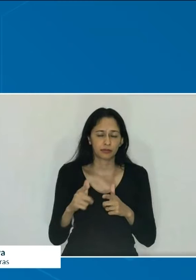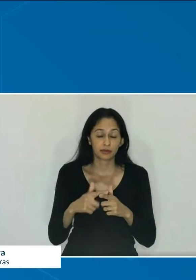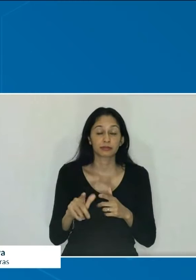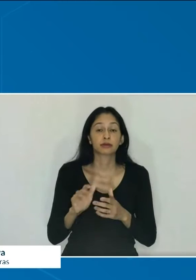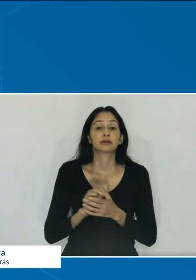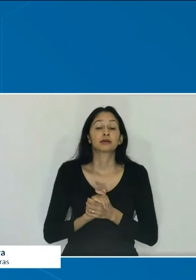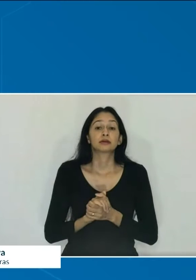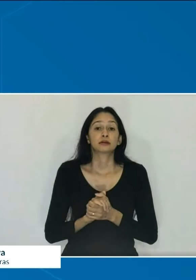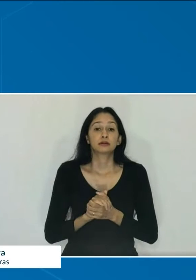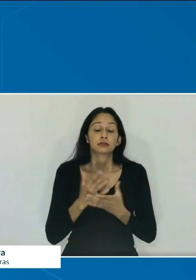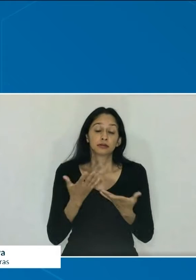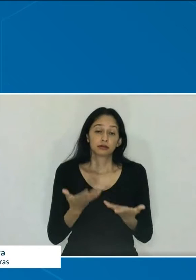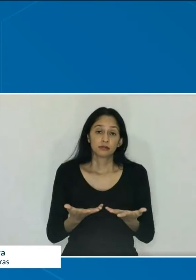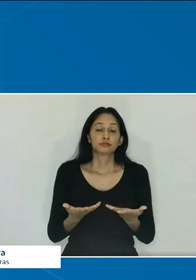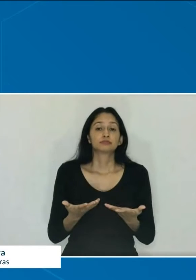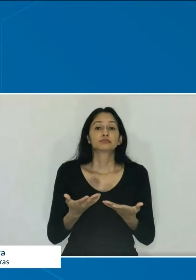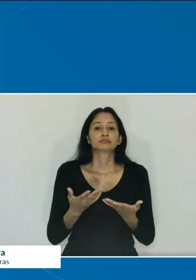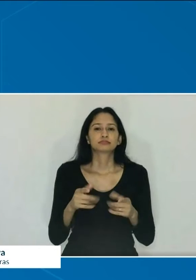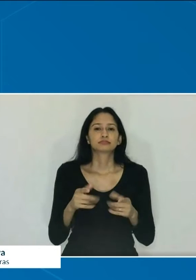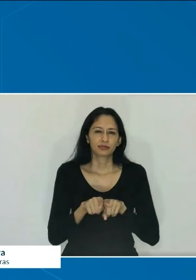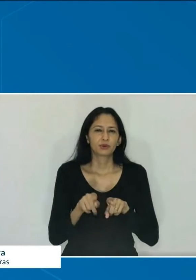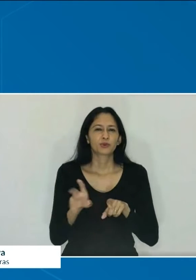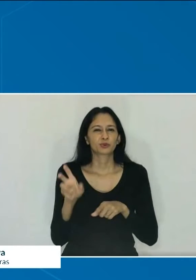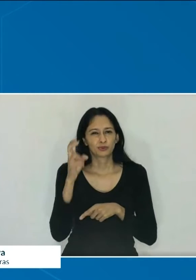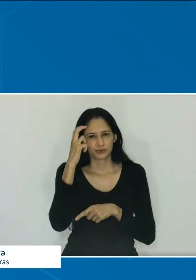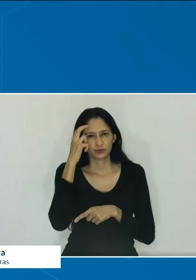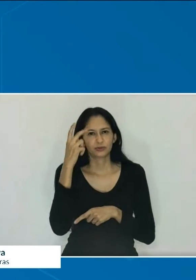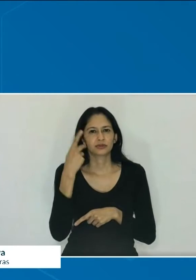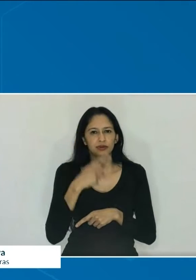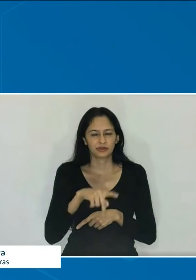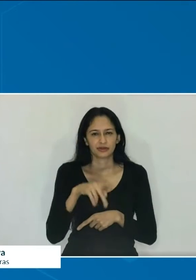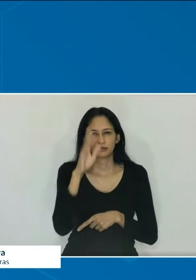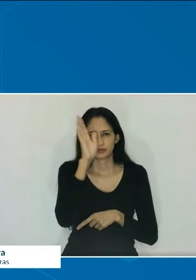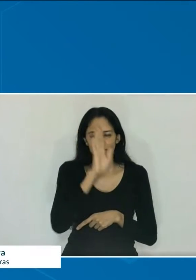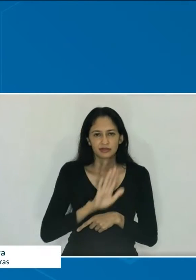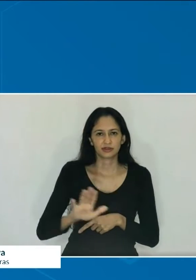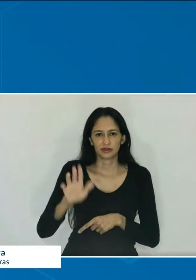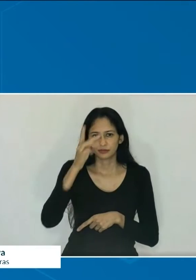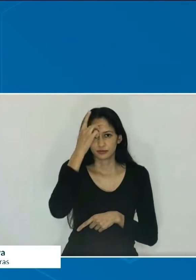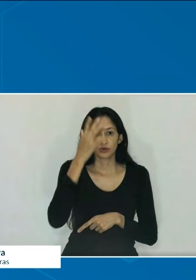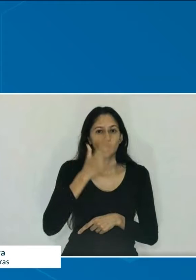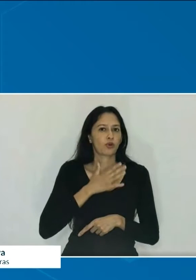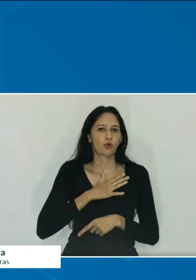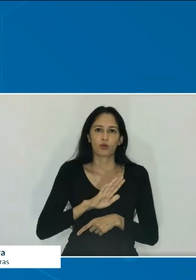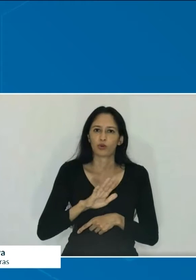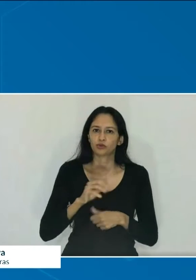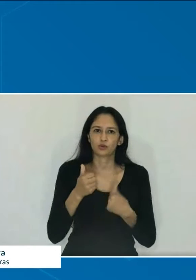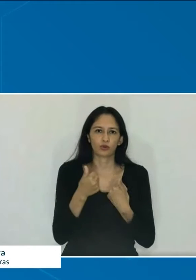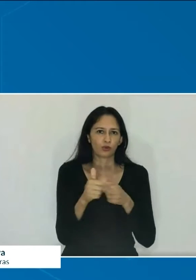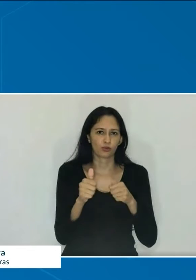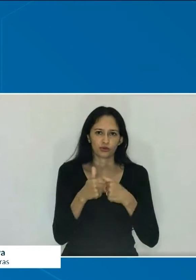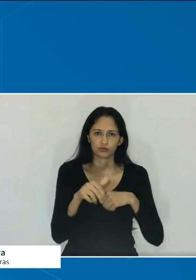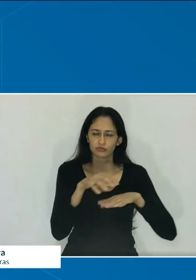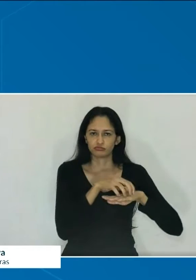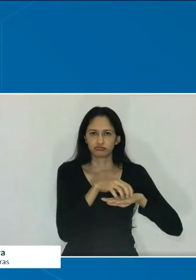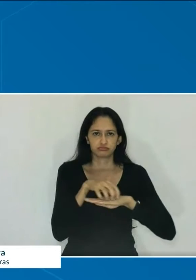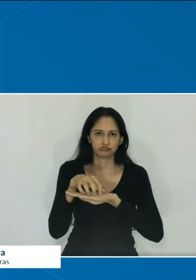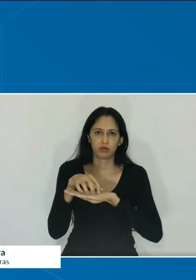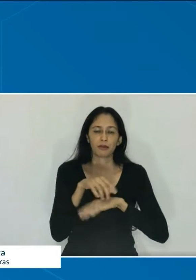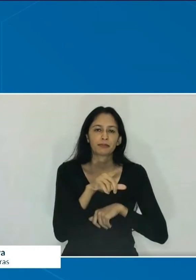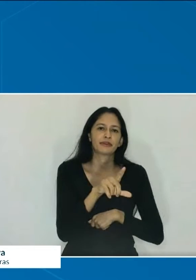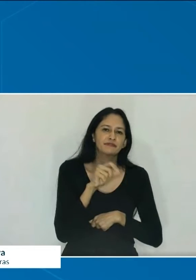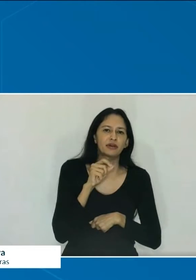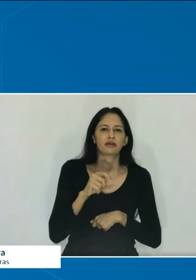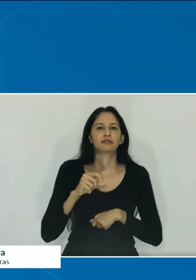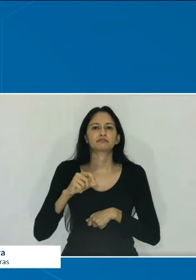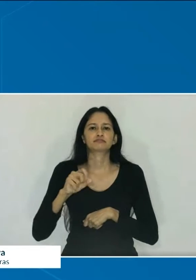devido à própria cultura nossa, assim, as pessoas não gostam, né, de andar de ônibus, por exemplo, preferem ter o próprio